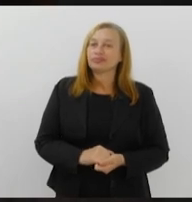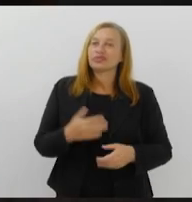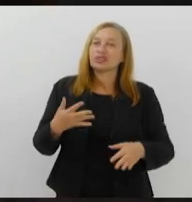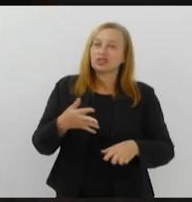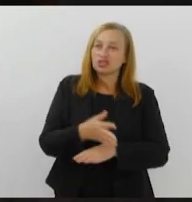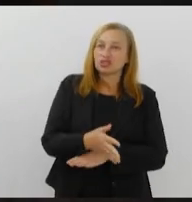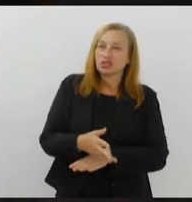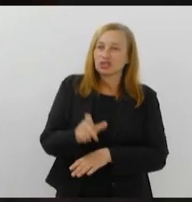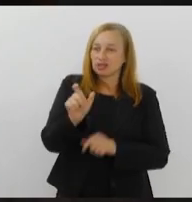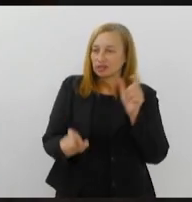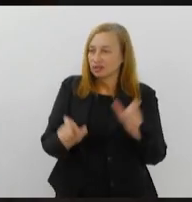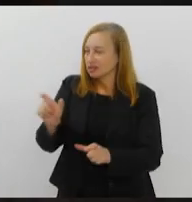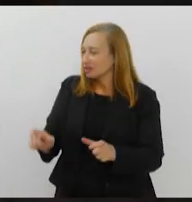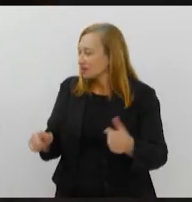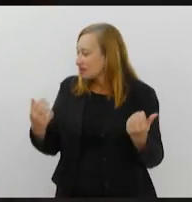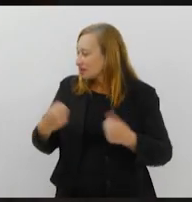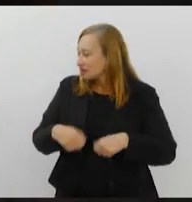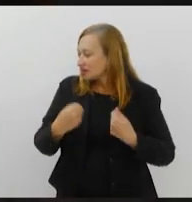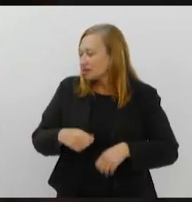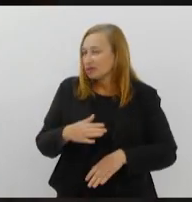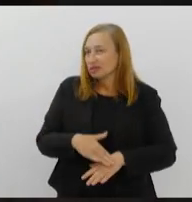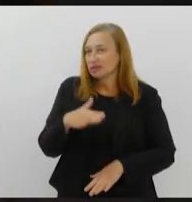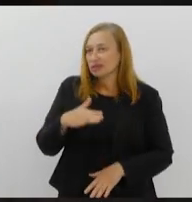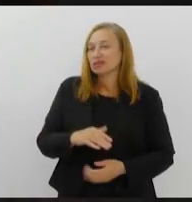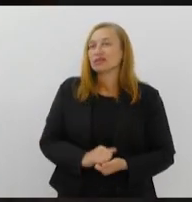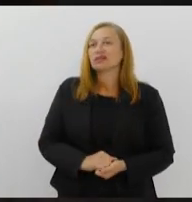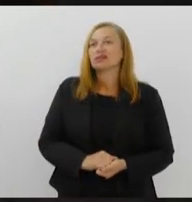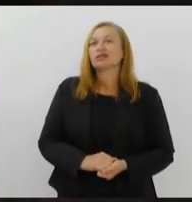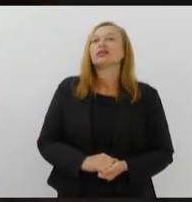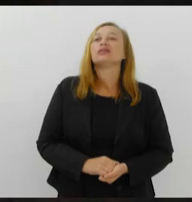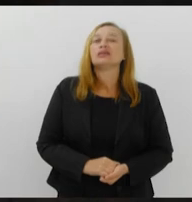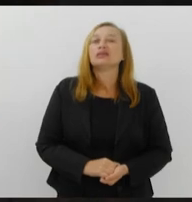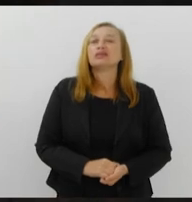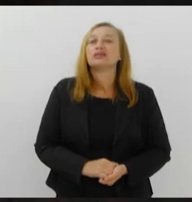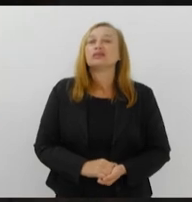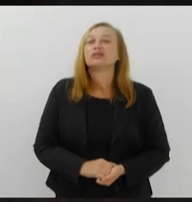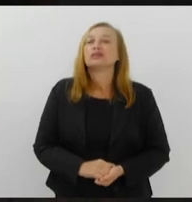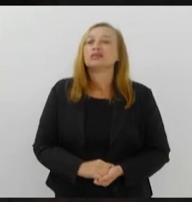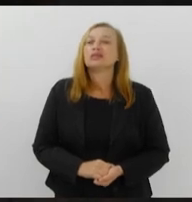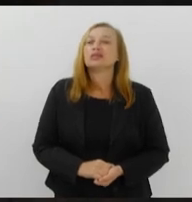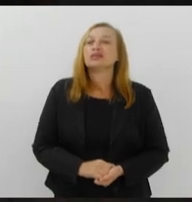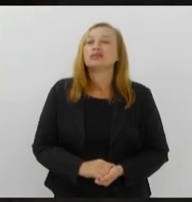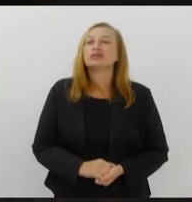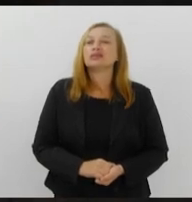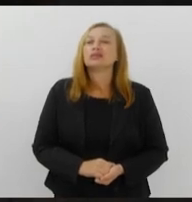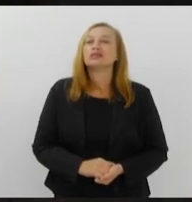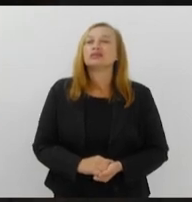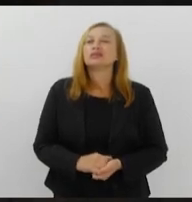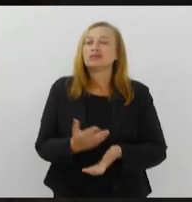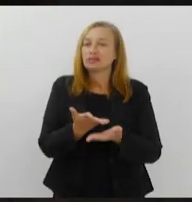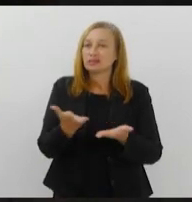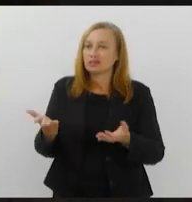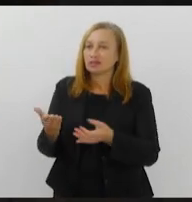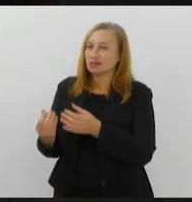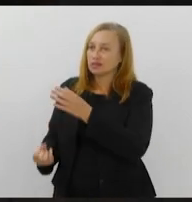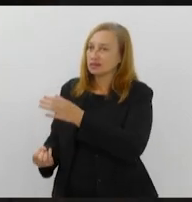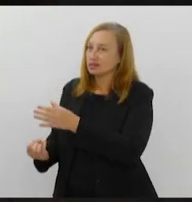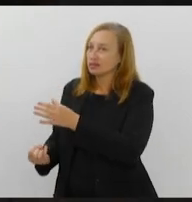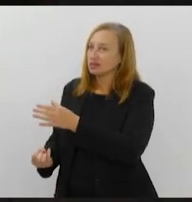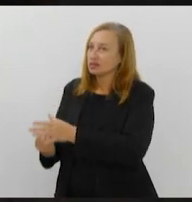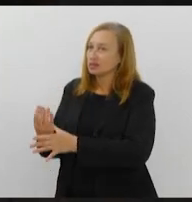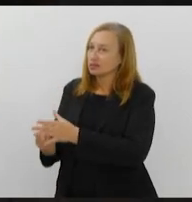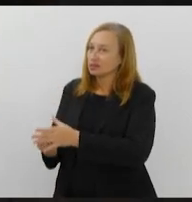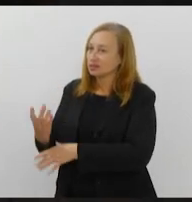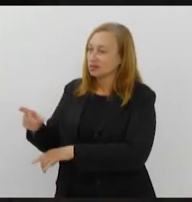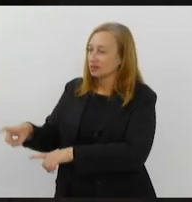mais precisa, né? A mão, o braço amigo da Assembleia Legislativa a esses produtores rurais.